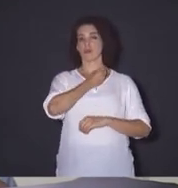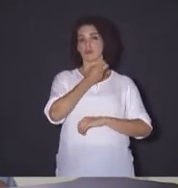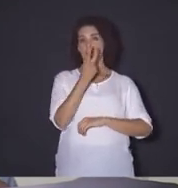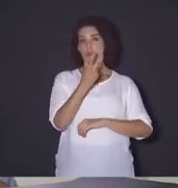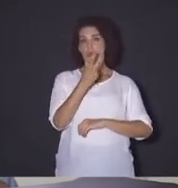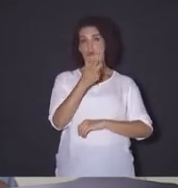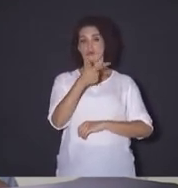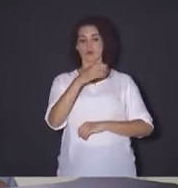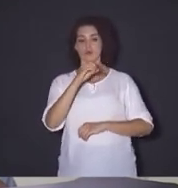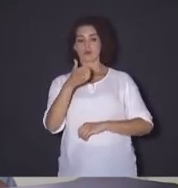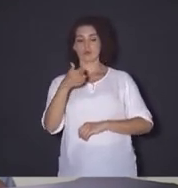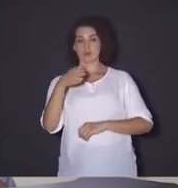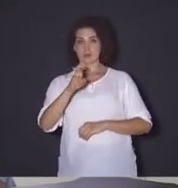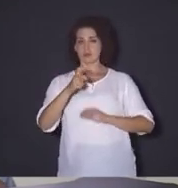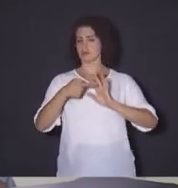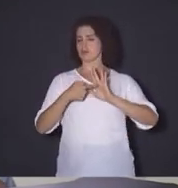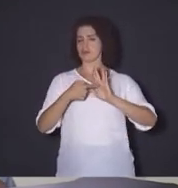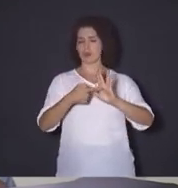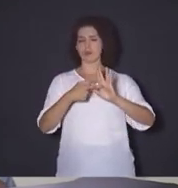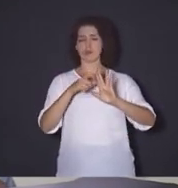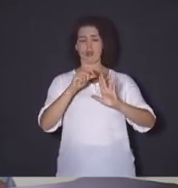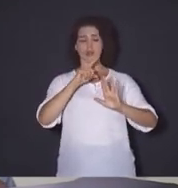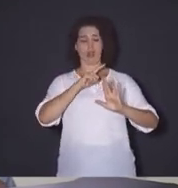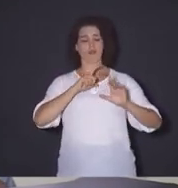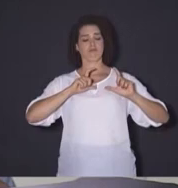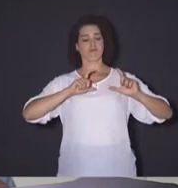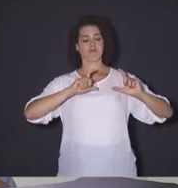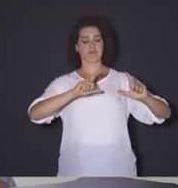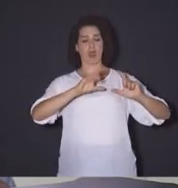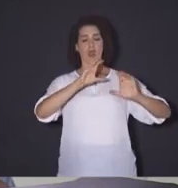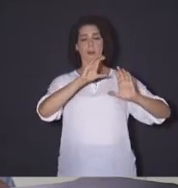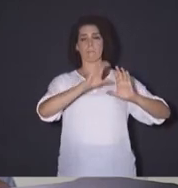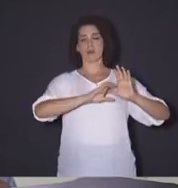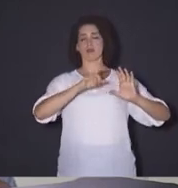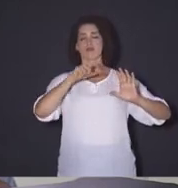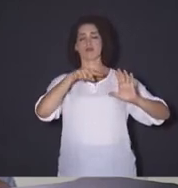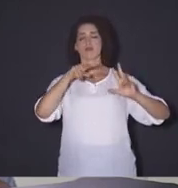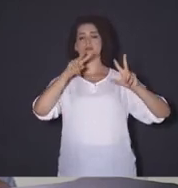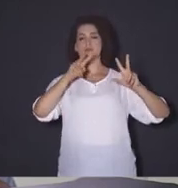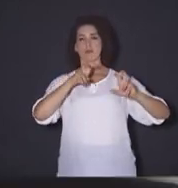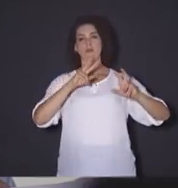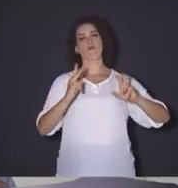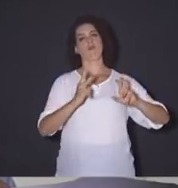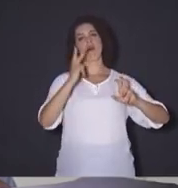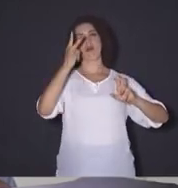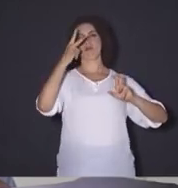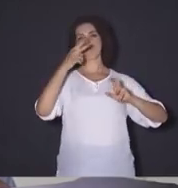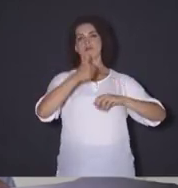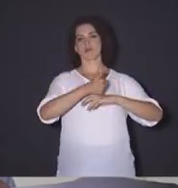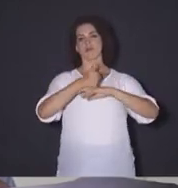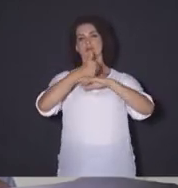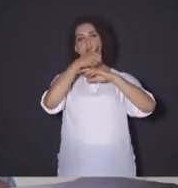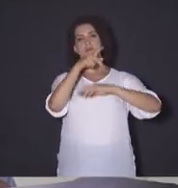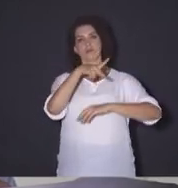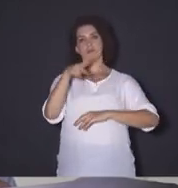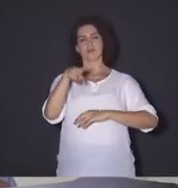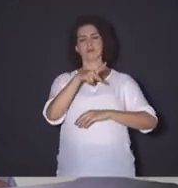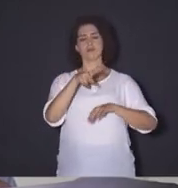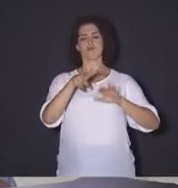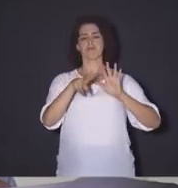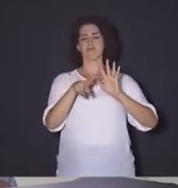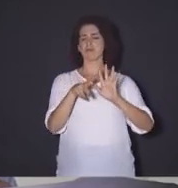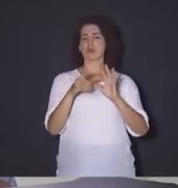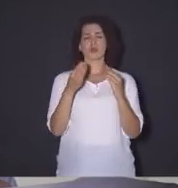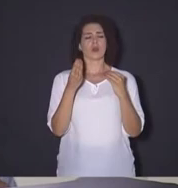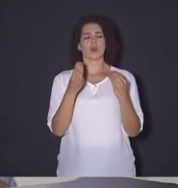específico sobre valorização profissional porque qual era o nosso entendimento é o meu entendimento não dá pra falar de formação de